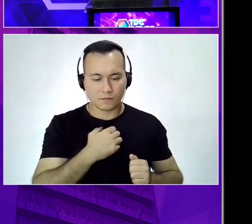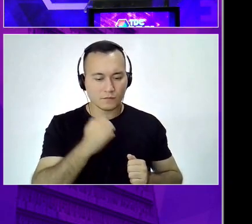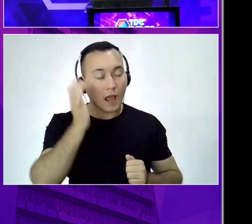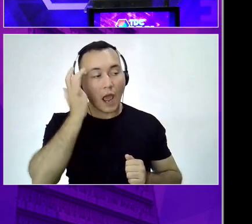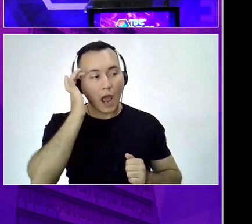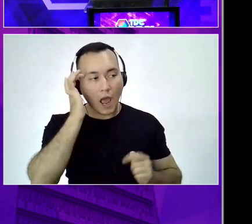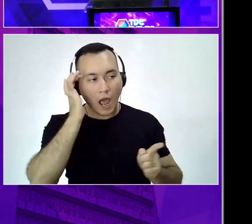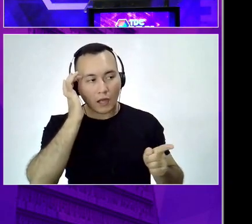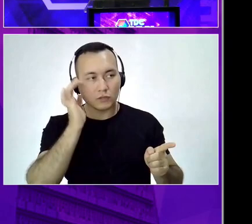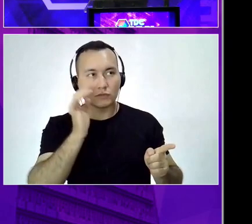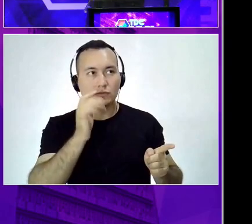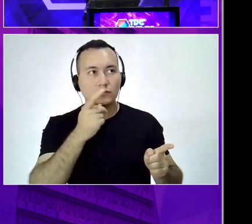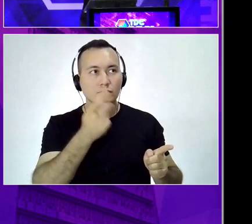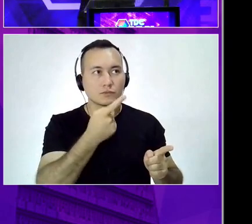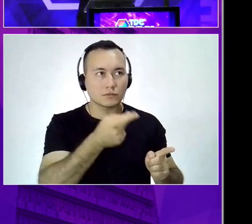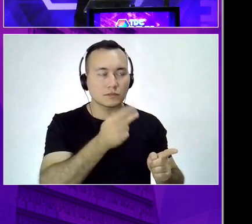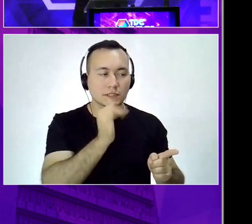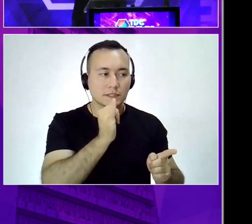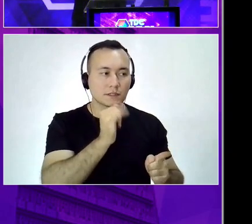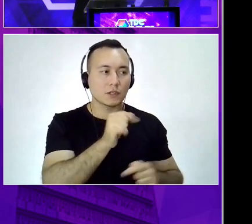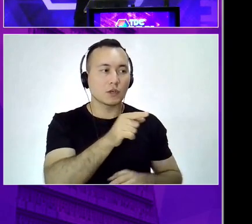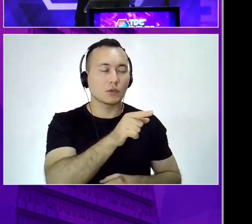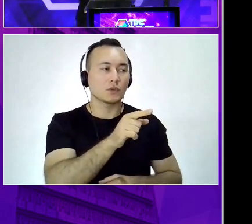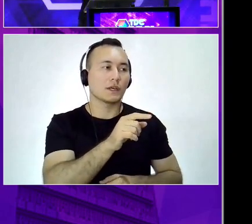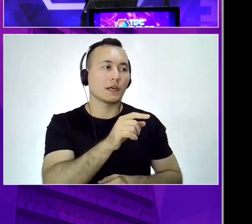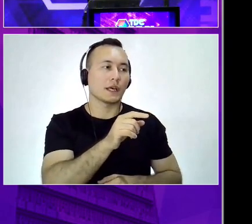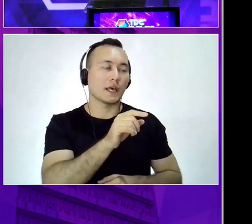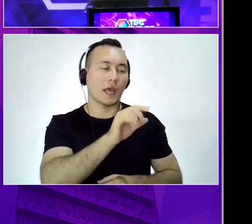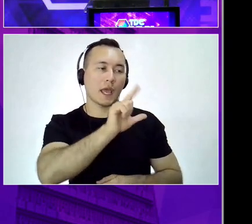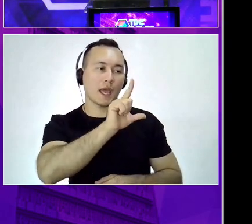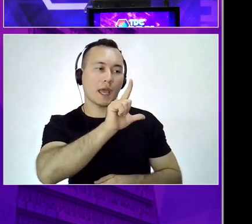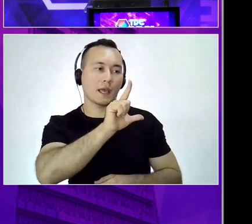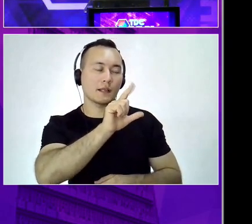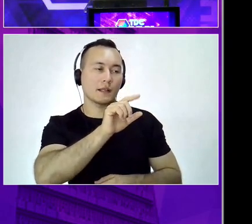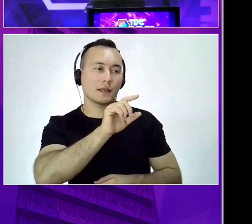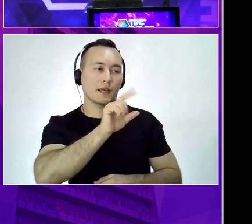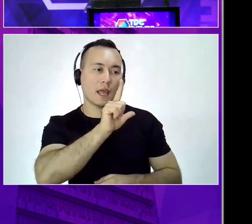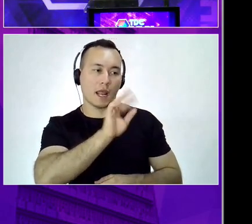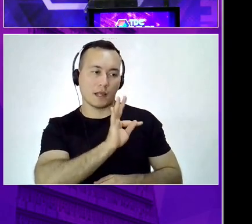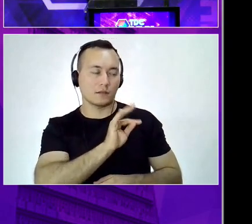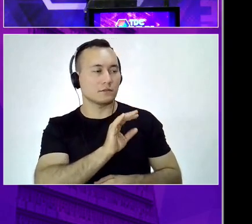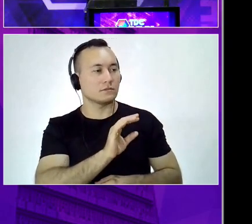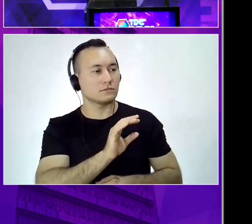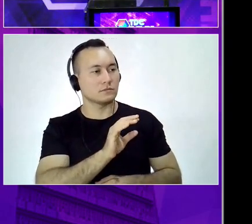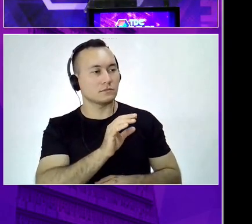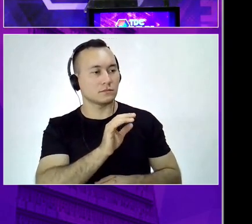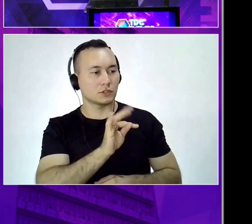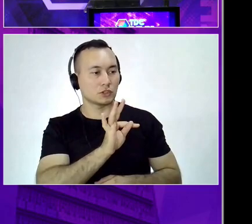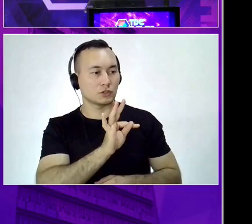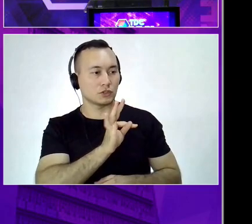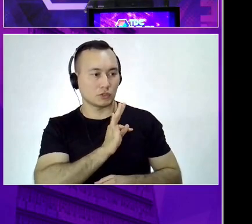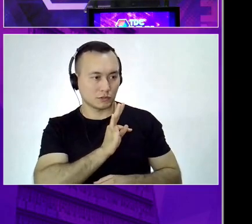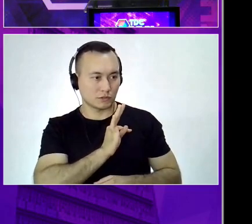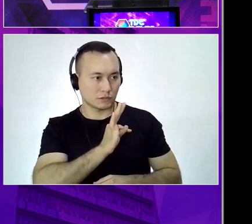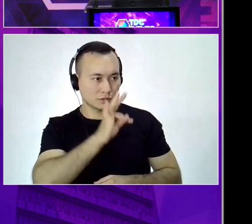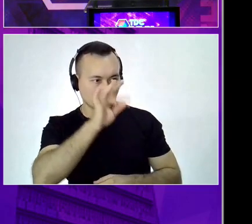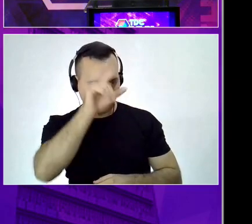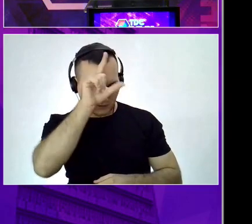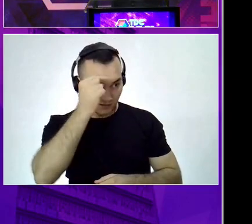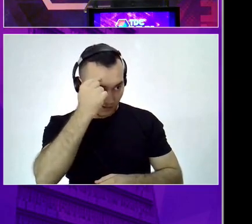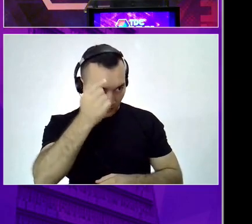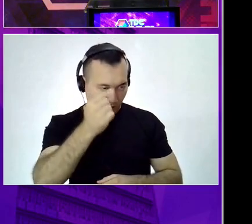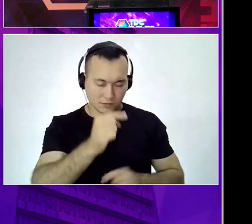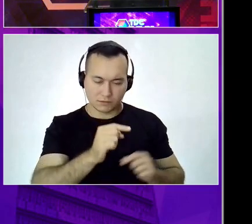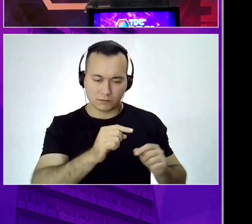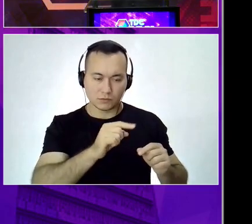líder técnico, algo do tipo, né? Então, eu não posso cobrar algo para ele que eu nunca alinhei. Então, esse livro é legal porque ele tem, acho